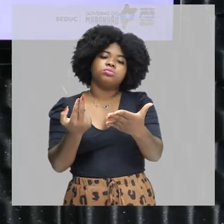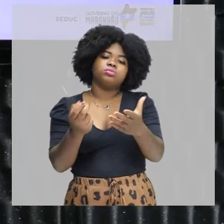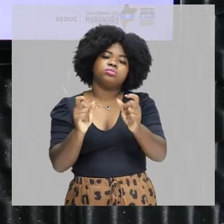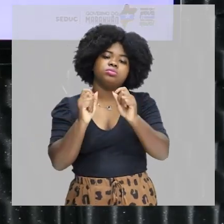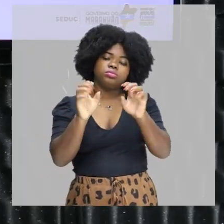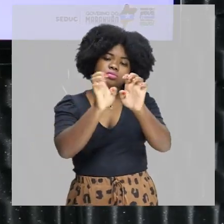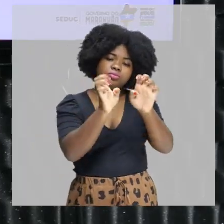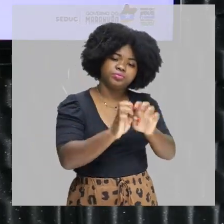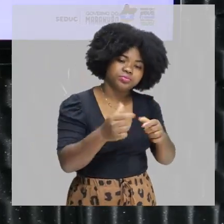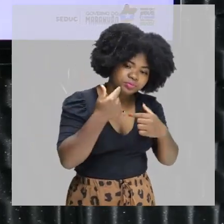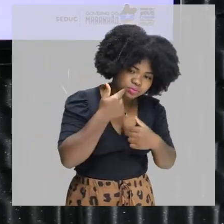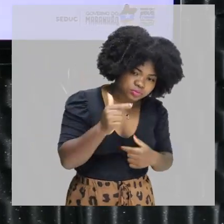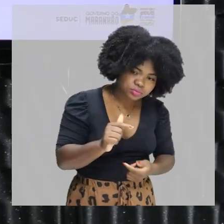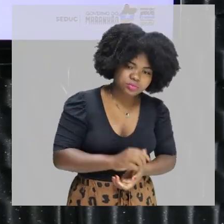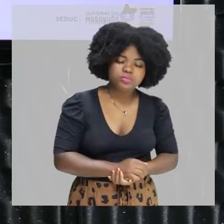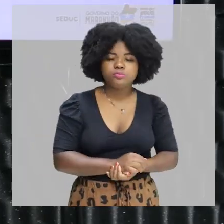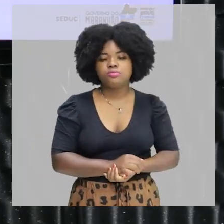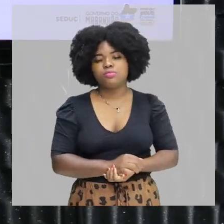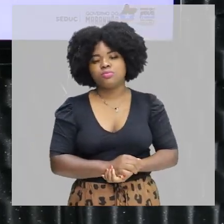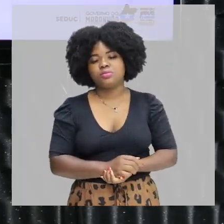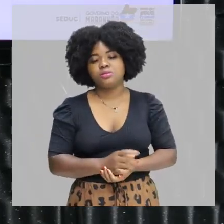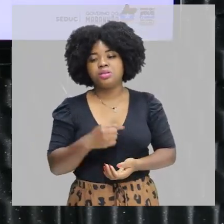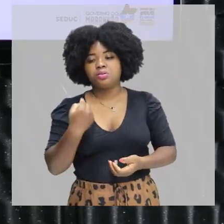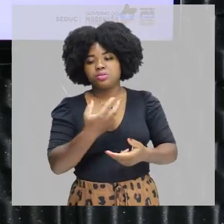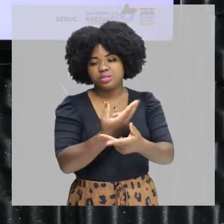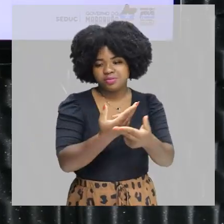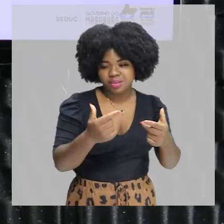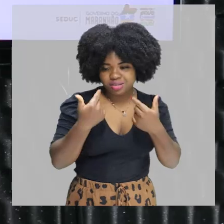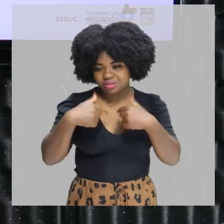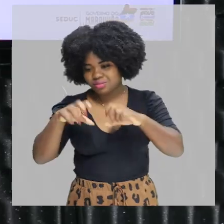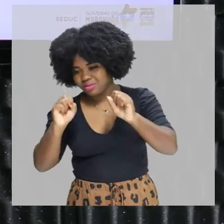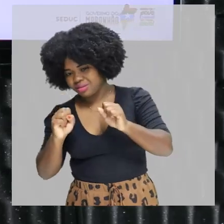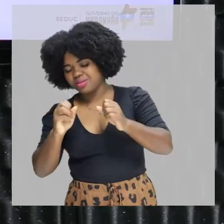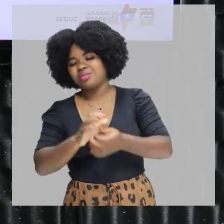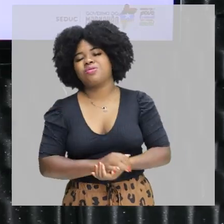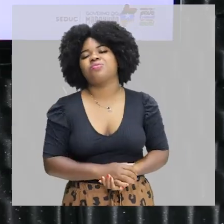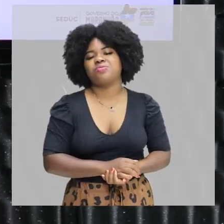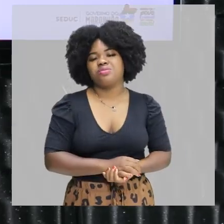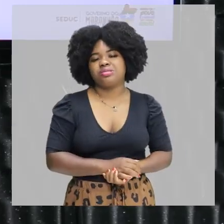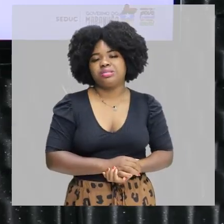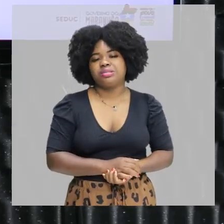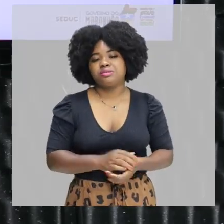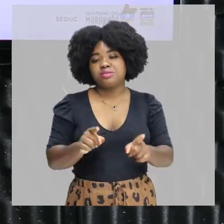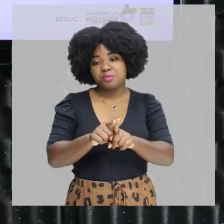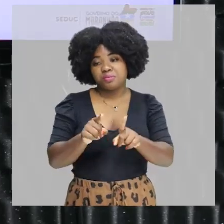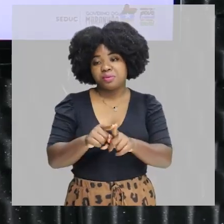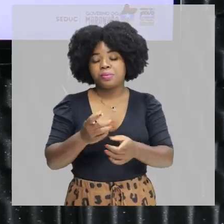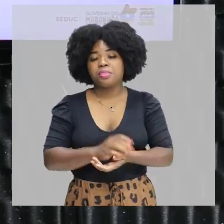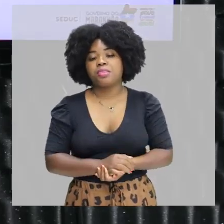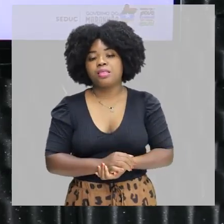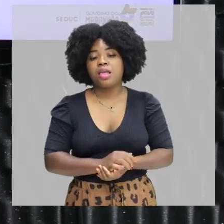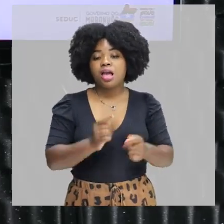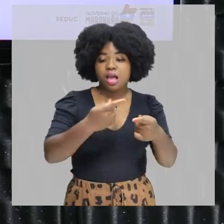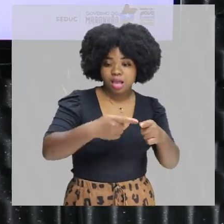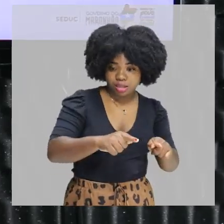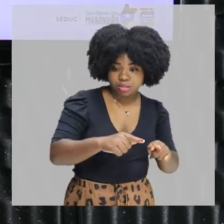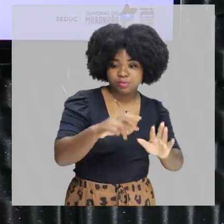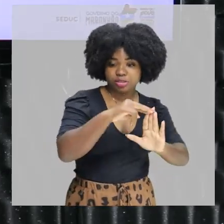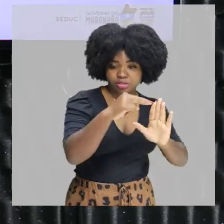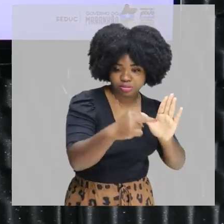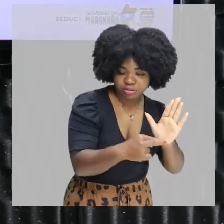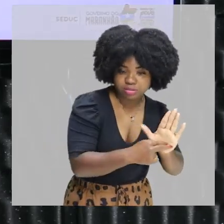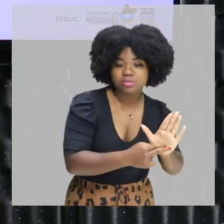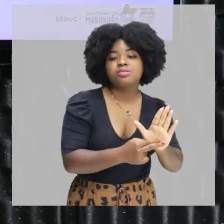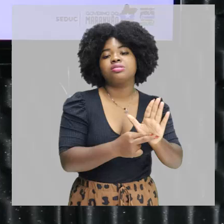língua, independente das nossas variações, das nossas posições e dos nossos sotaques. A gramática normativa é o que